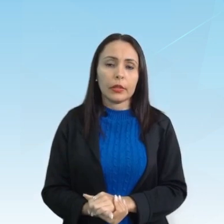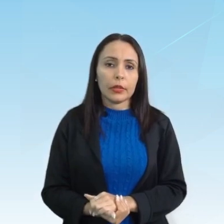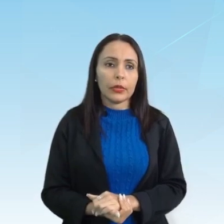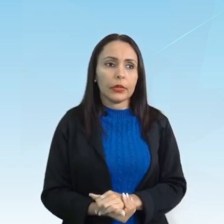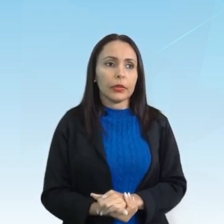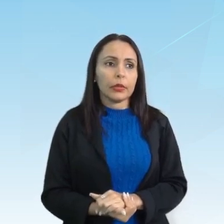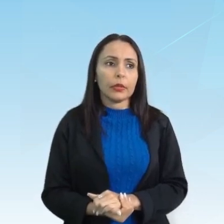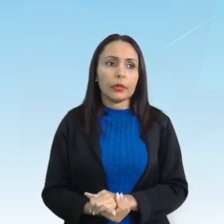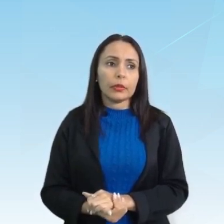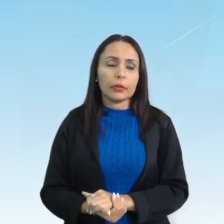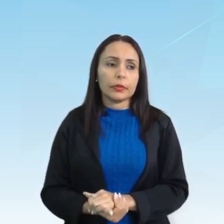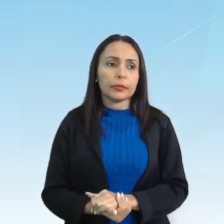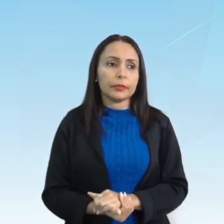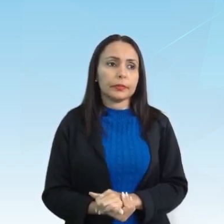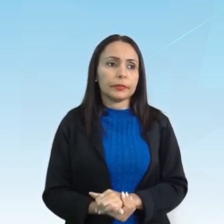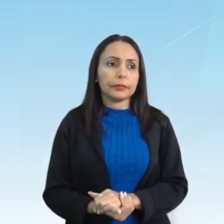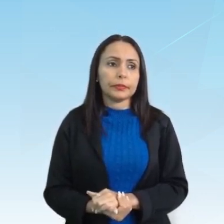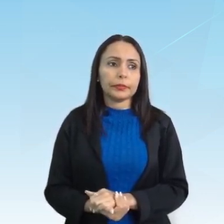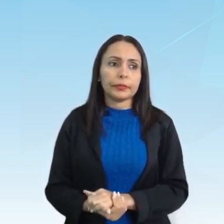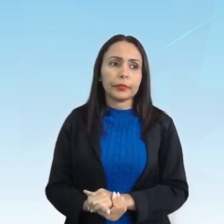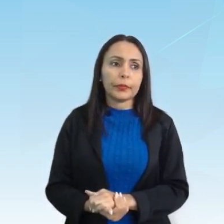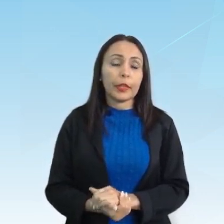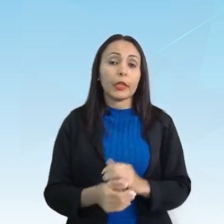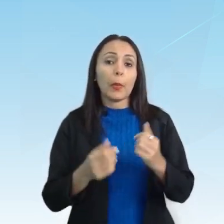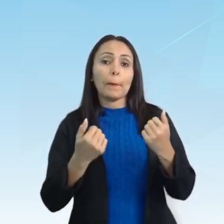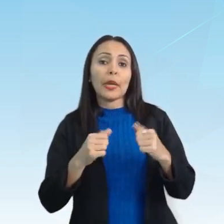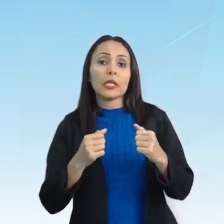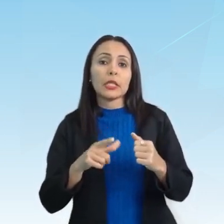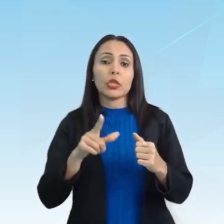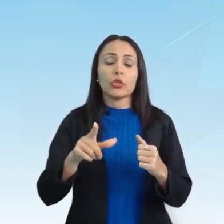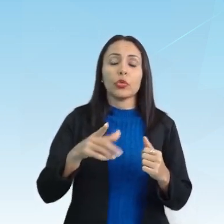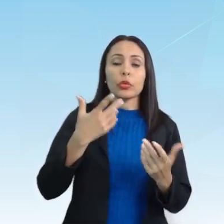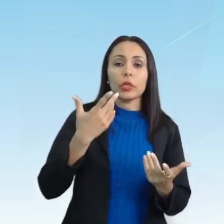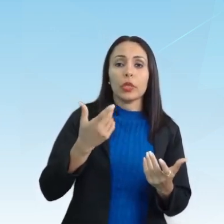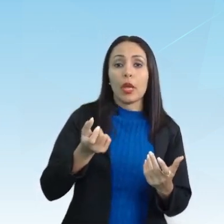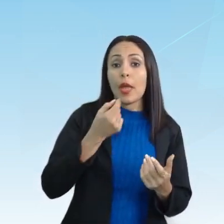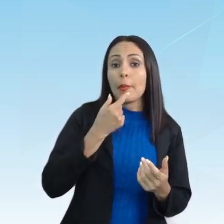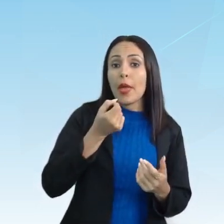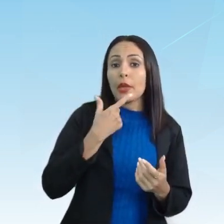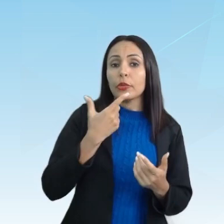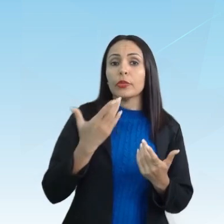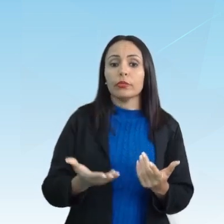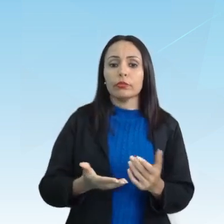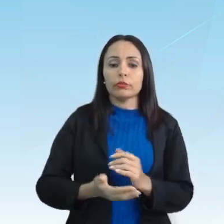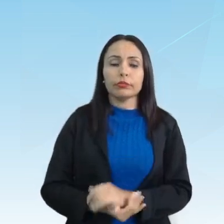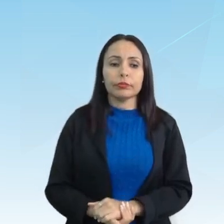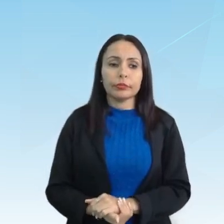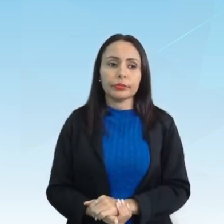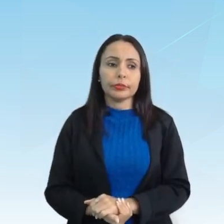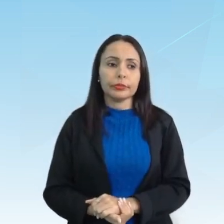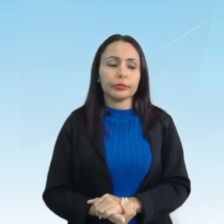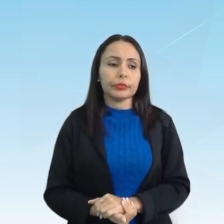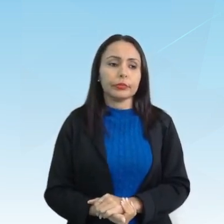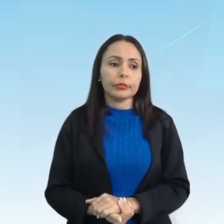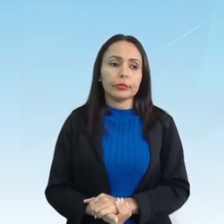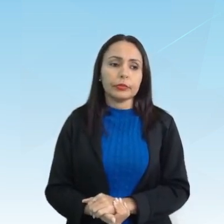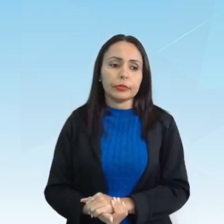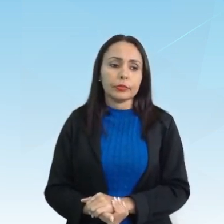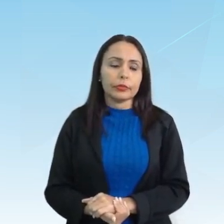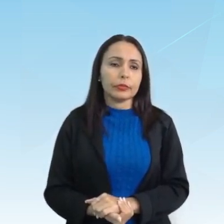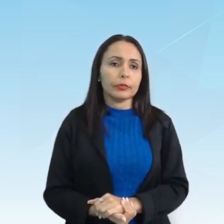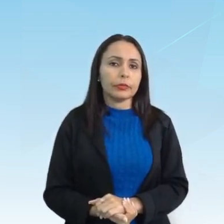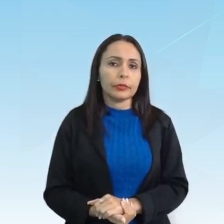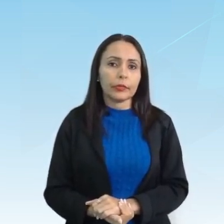quem? Em você. Preciso de remédios. Preciso de quem? De quê? De remédios.